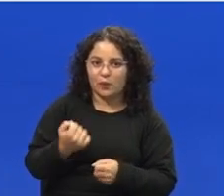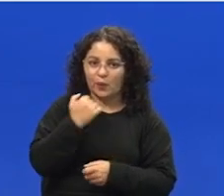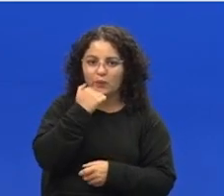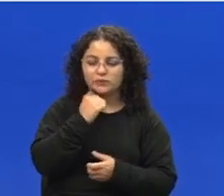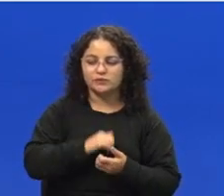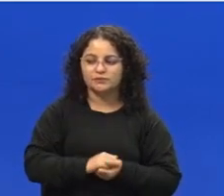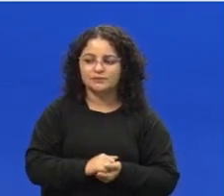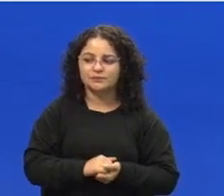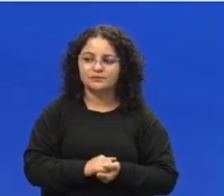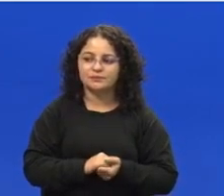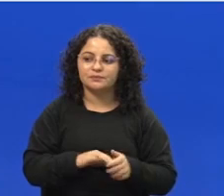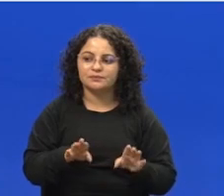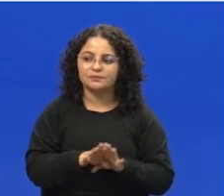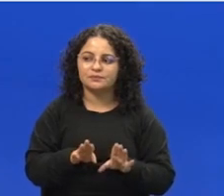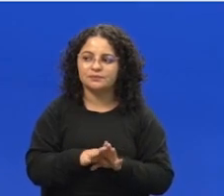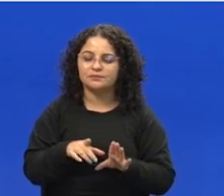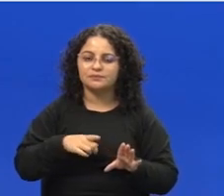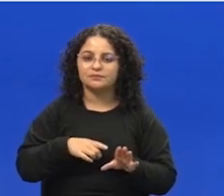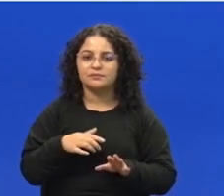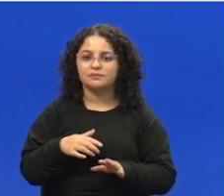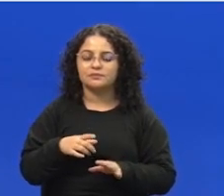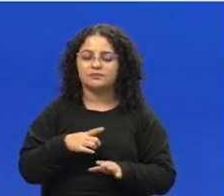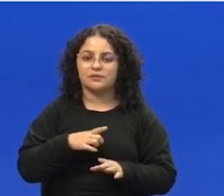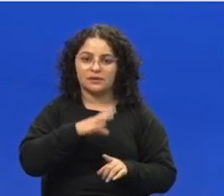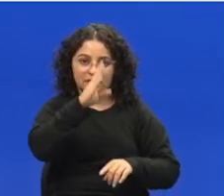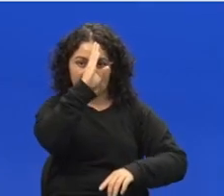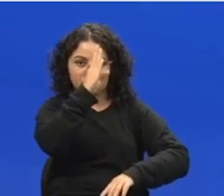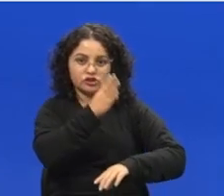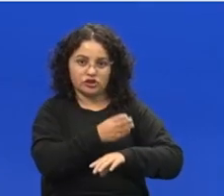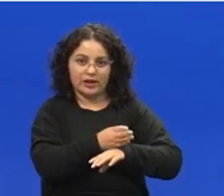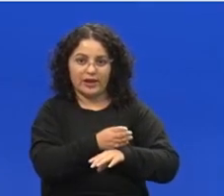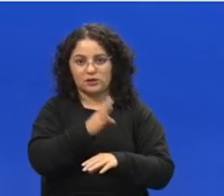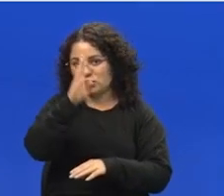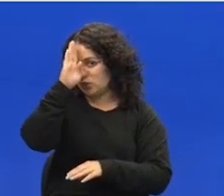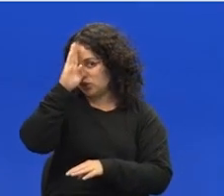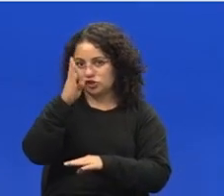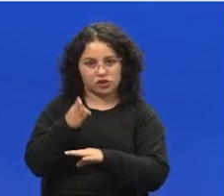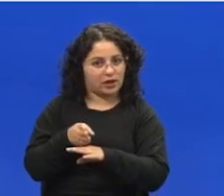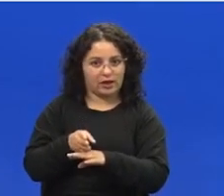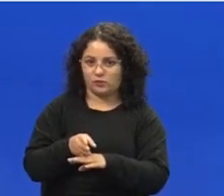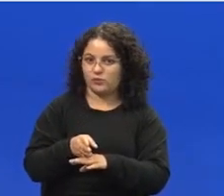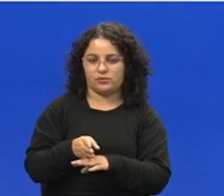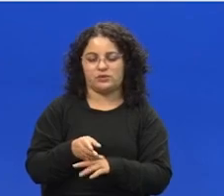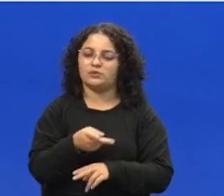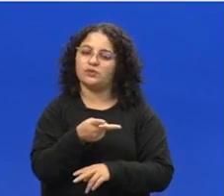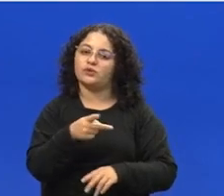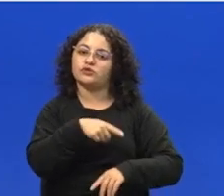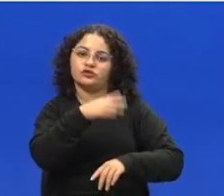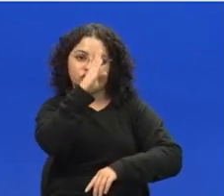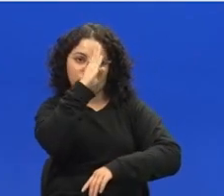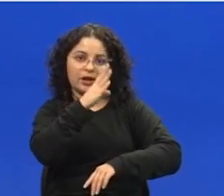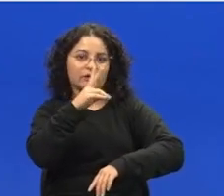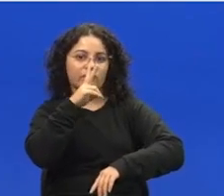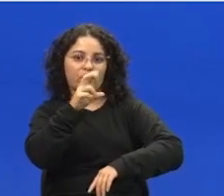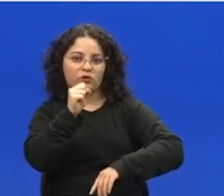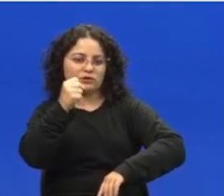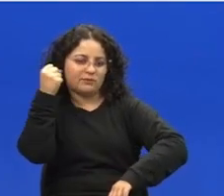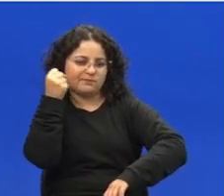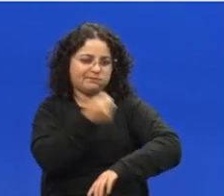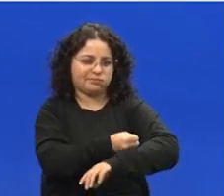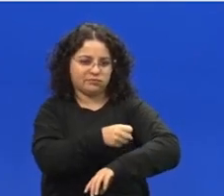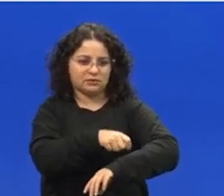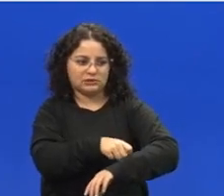temos também os mecanismos de lesão, que são os diretos e os indiretos. O direto é quando eu tenho a força aplicada diretamente sobre